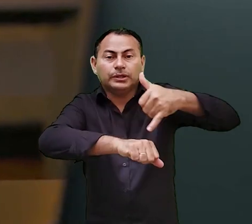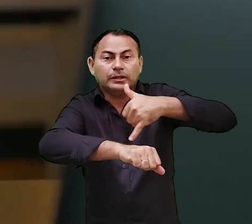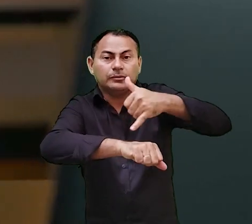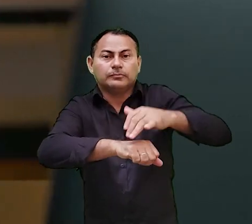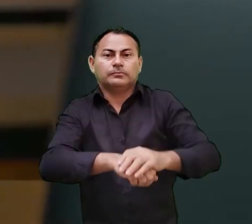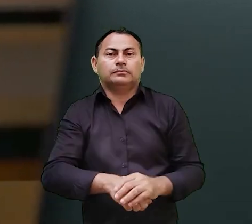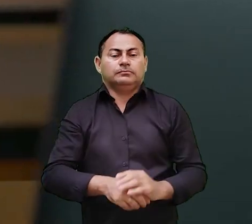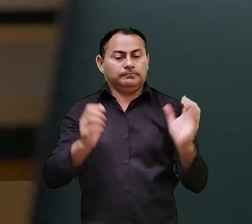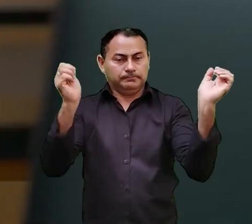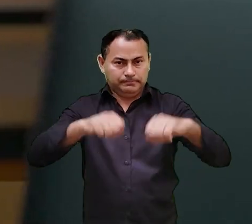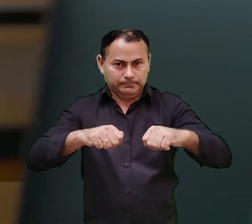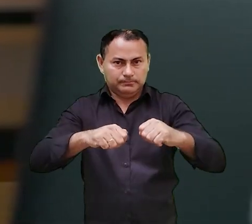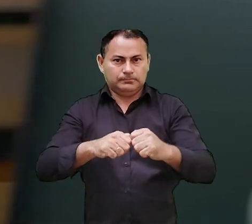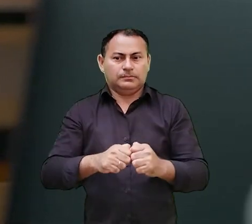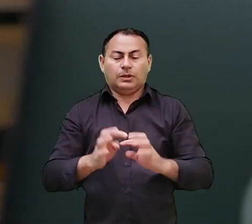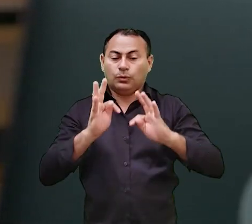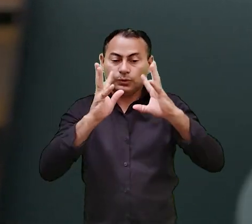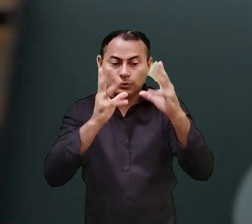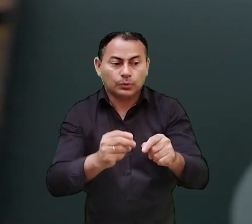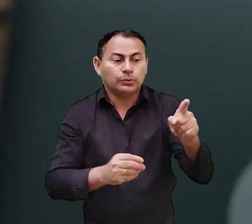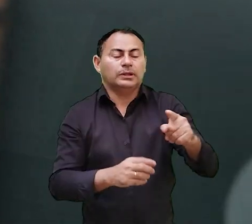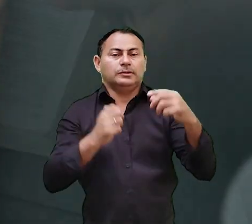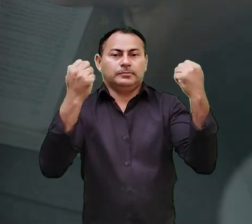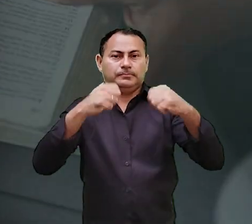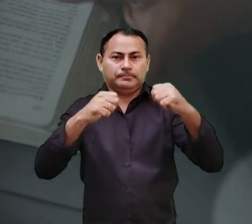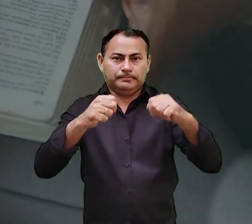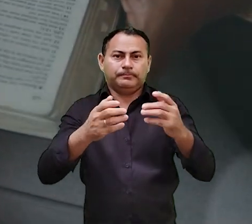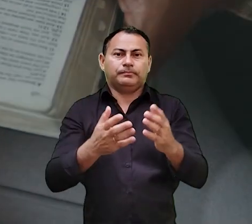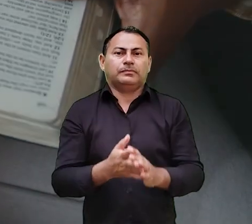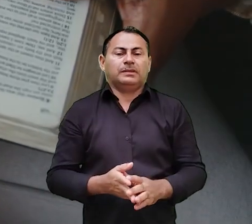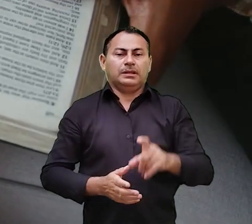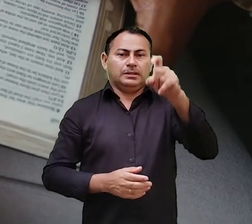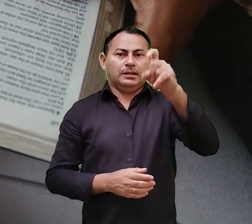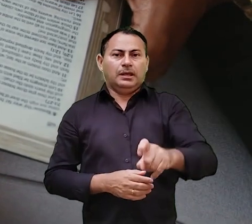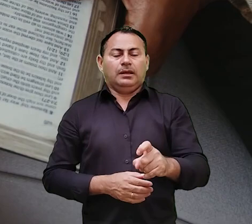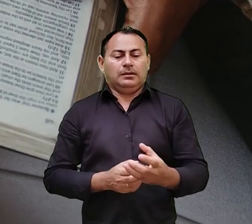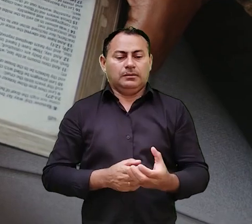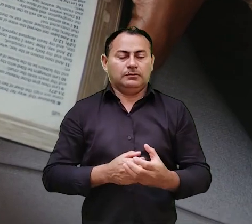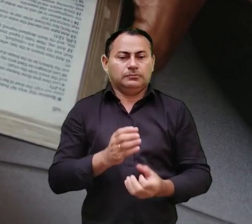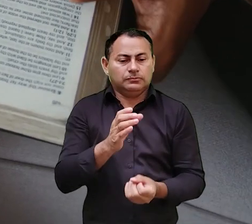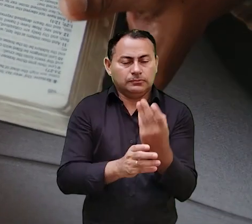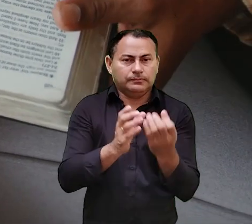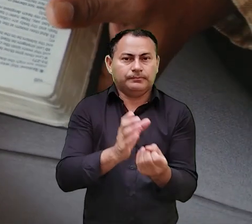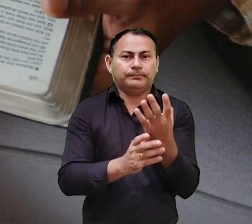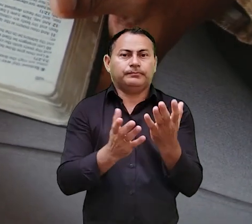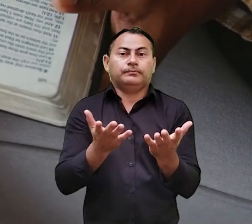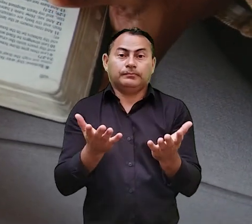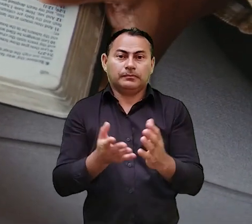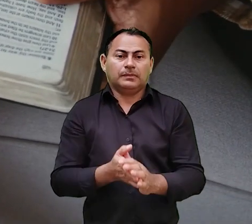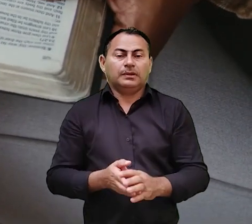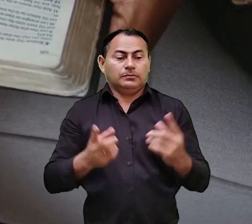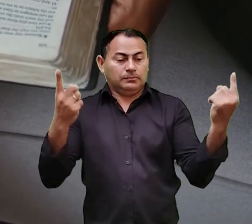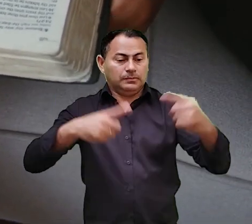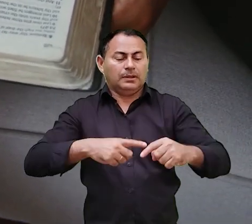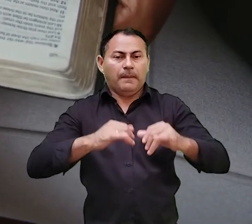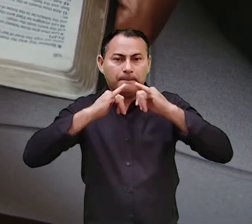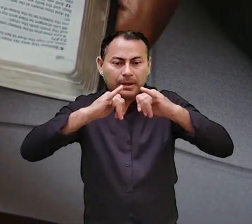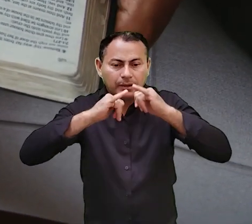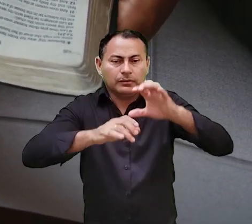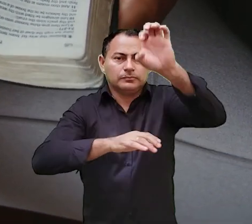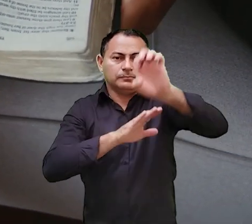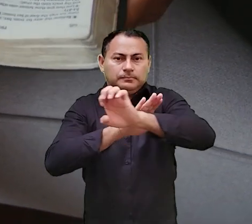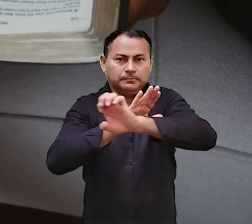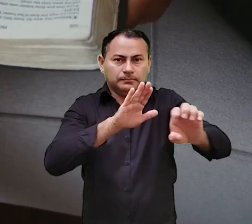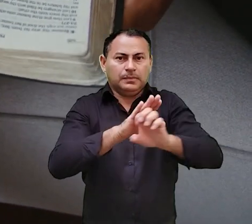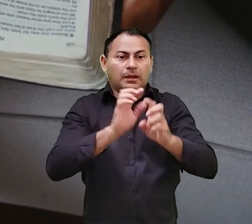elevando-o, ungindo-o, capacitando-o com tudo o que ele precisava para ser frutífero. No